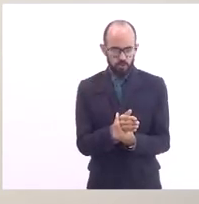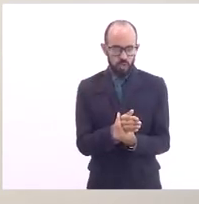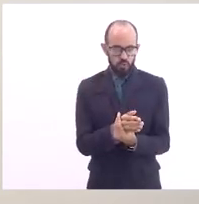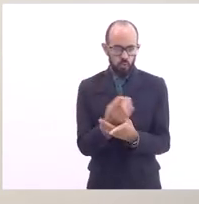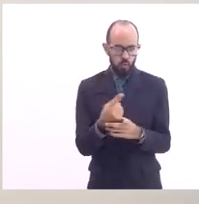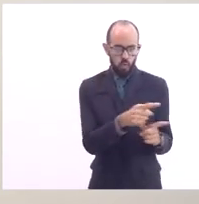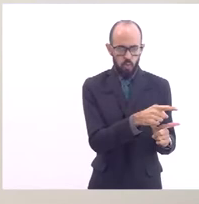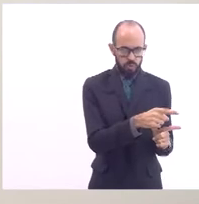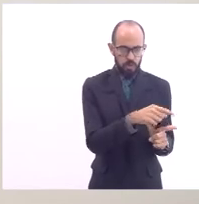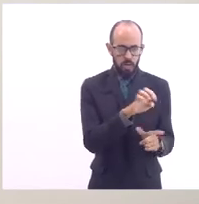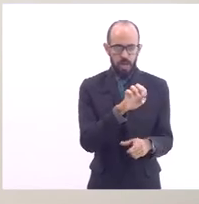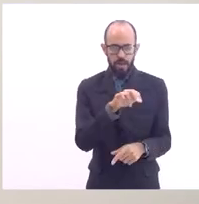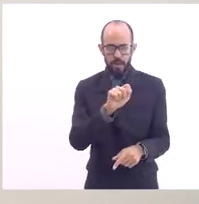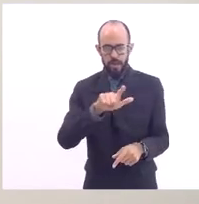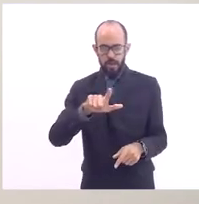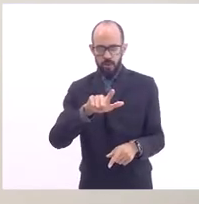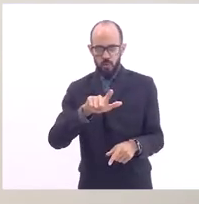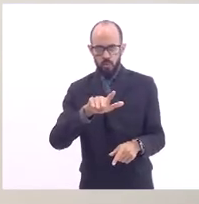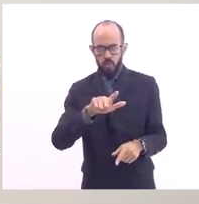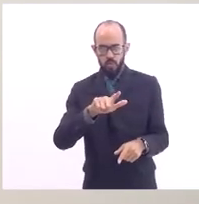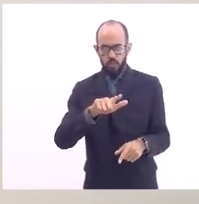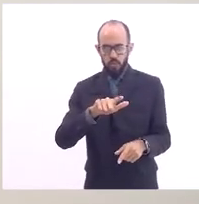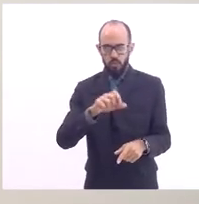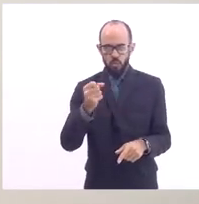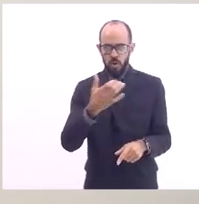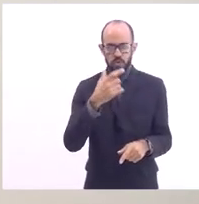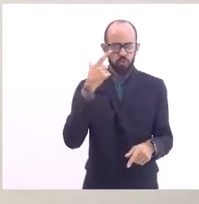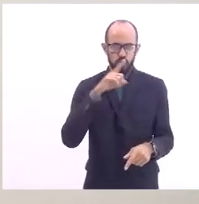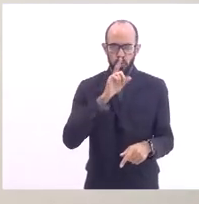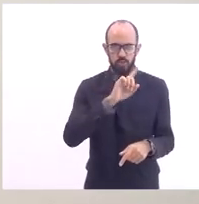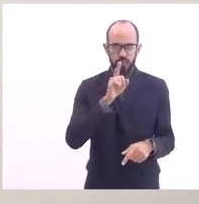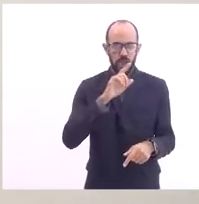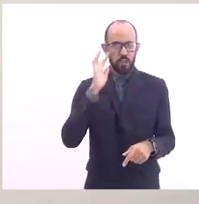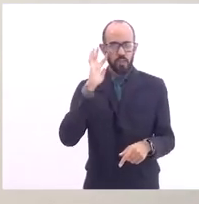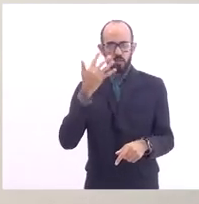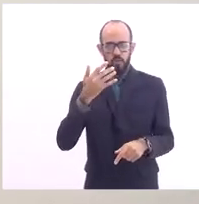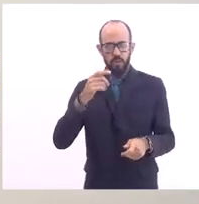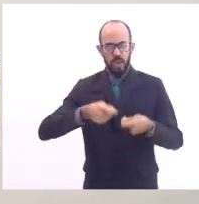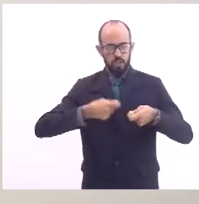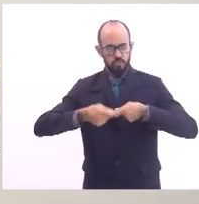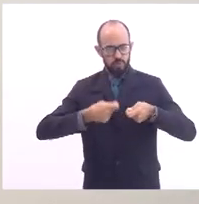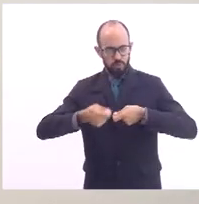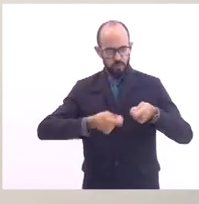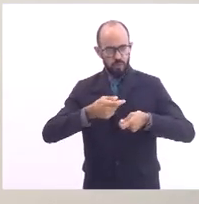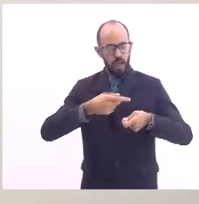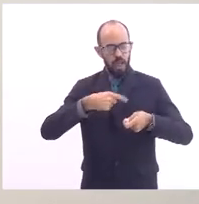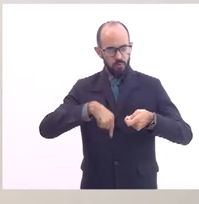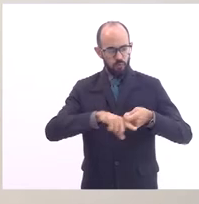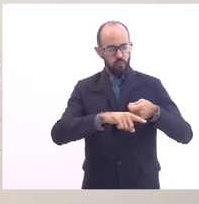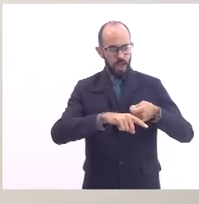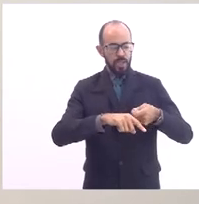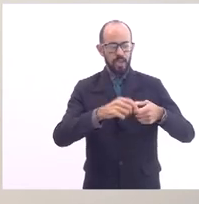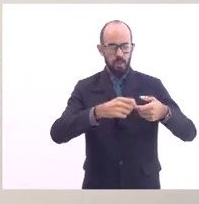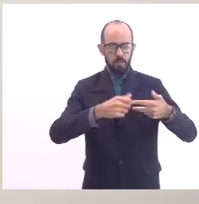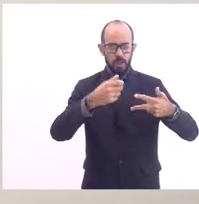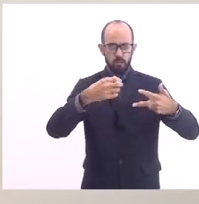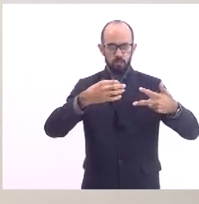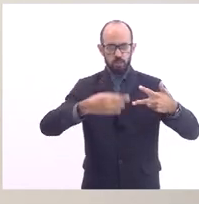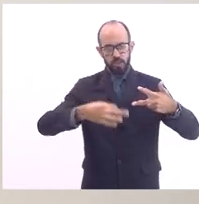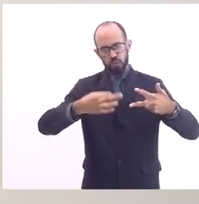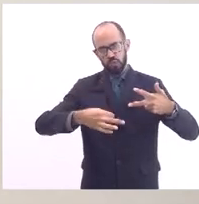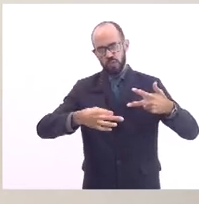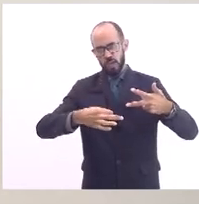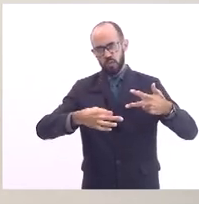E eu acredito que, quando não se consegue resolver pela via administrativa, é que busca-se o judiciário.